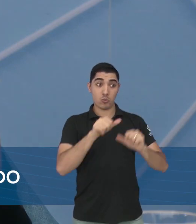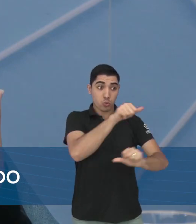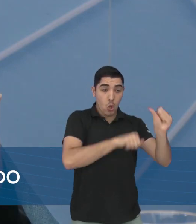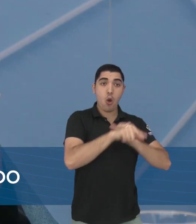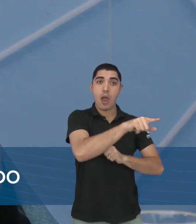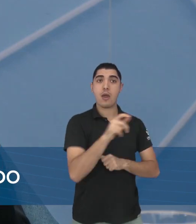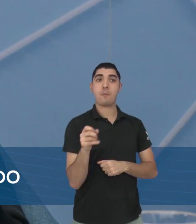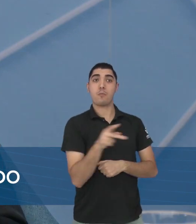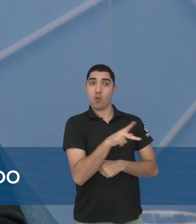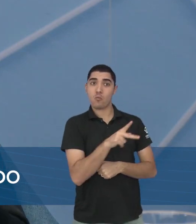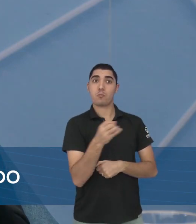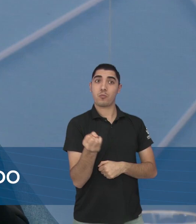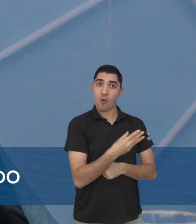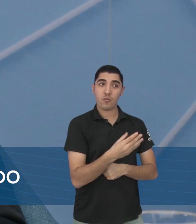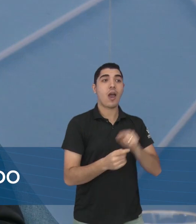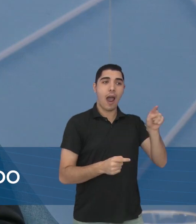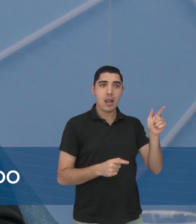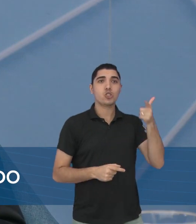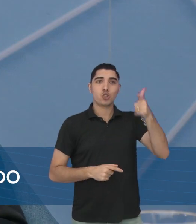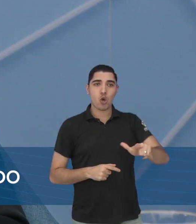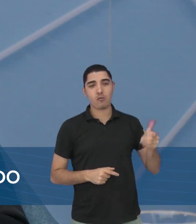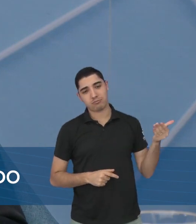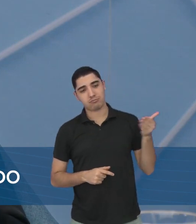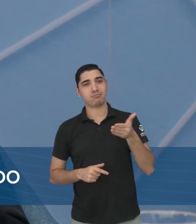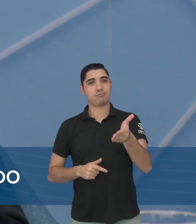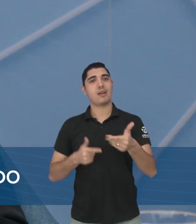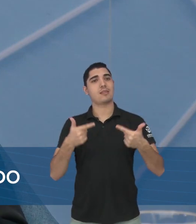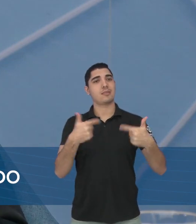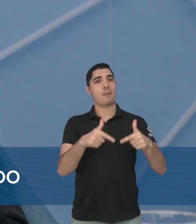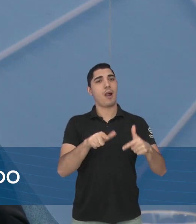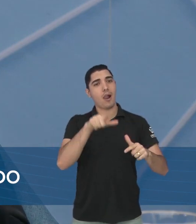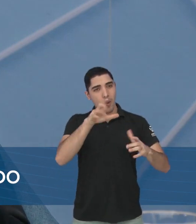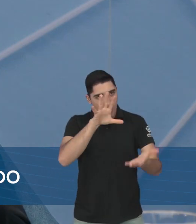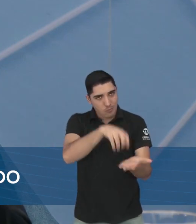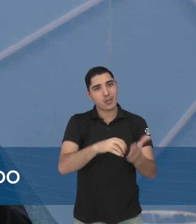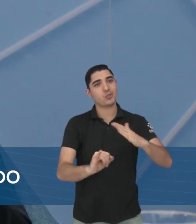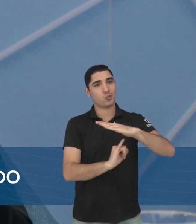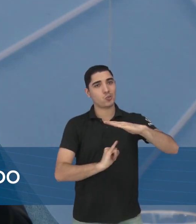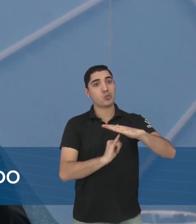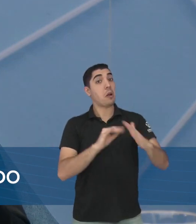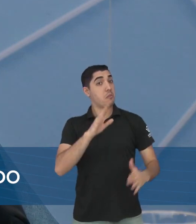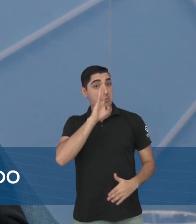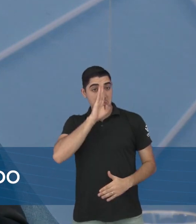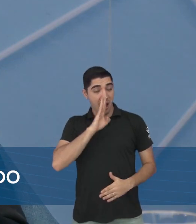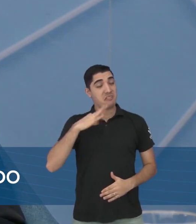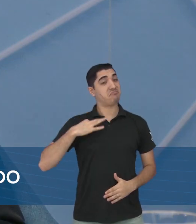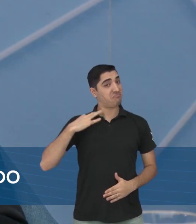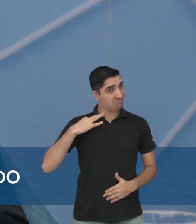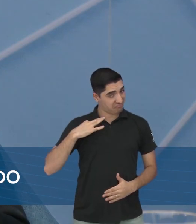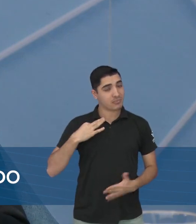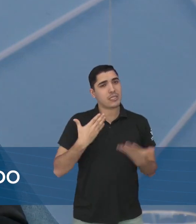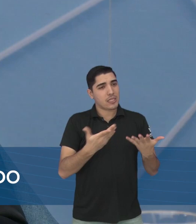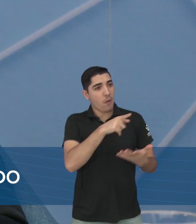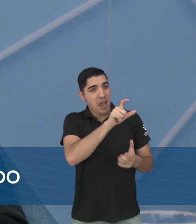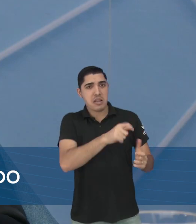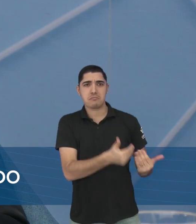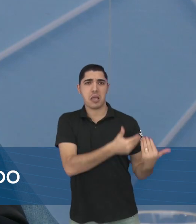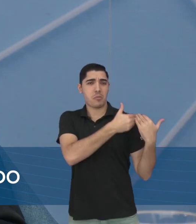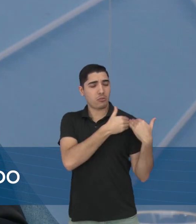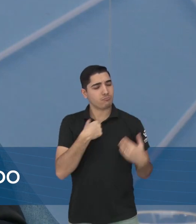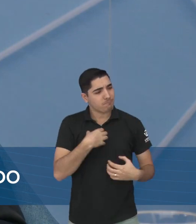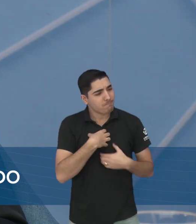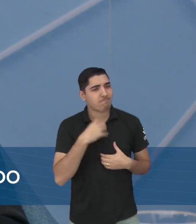nosso inglês na instituição iniciou dessa maneira. Com um voluntário, ela era extremamente comprometida, né? Então, foi algo